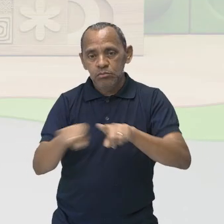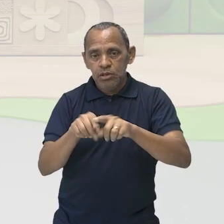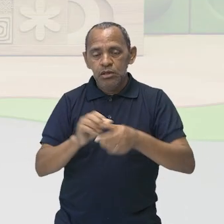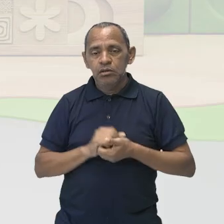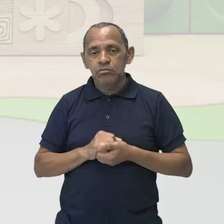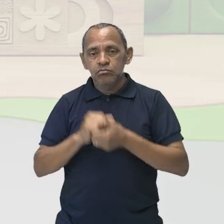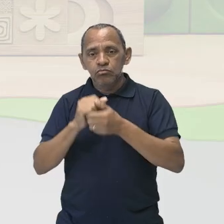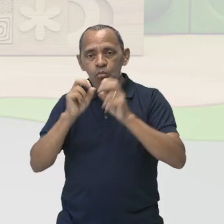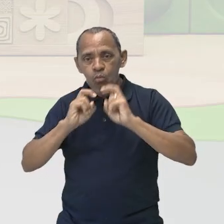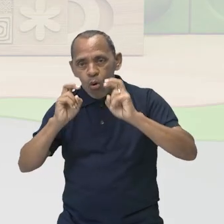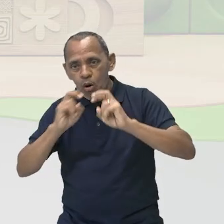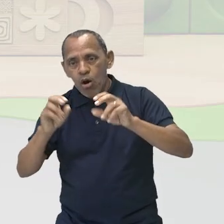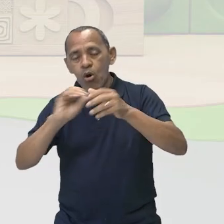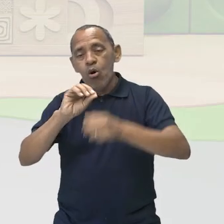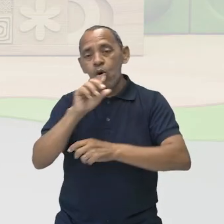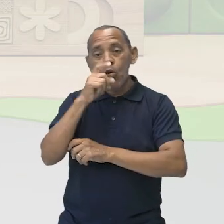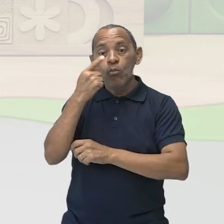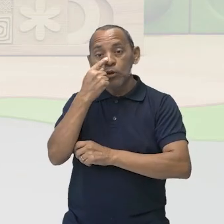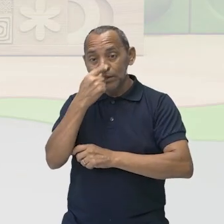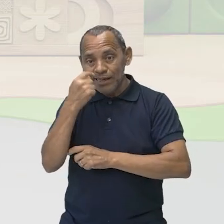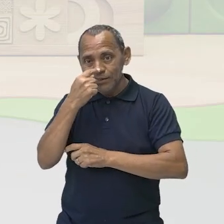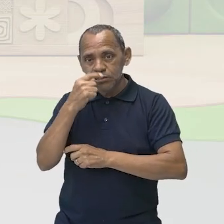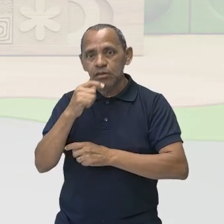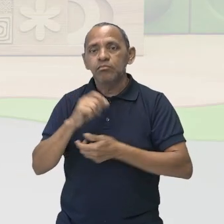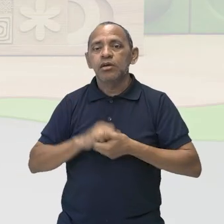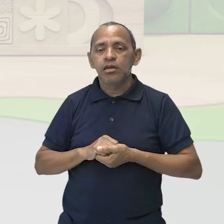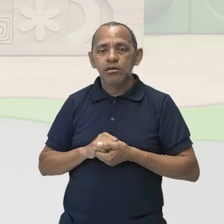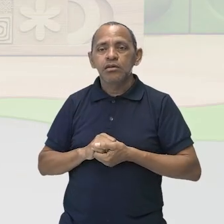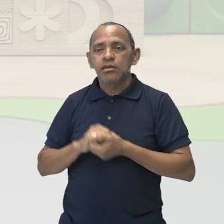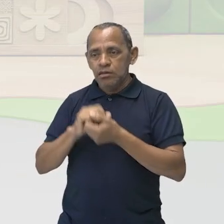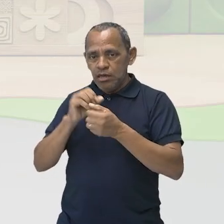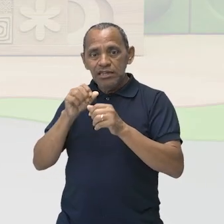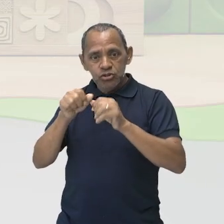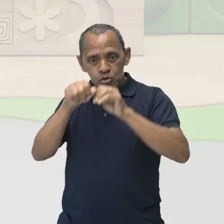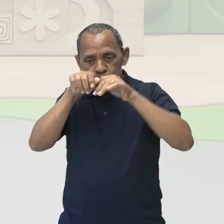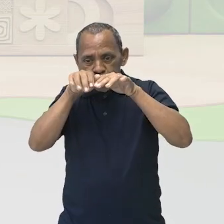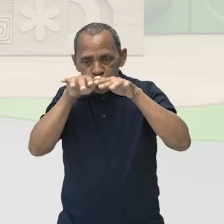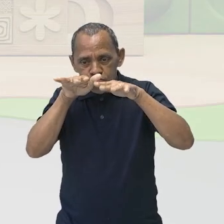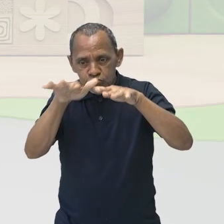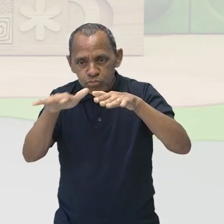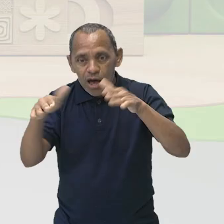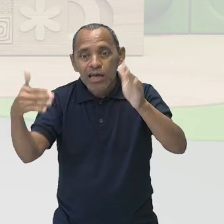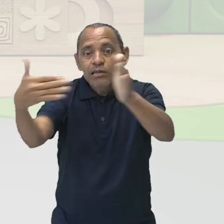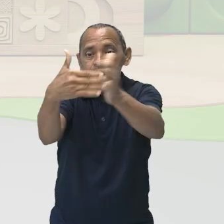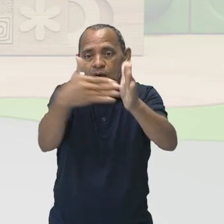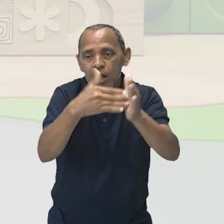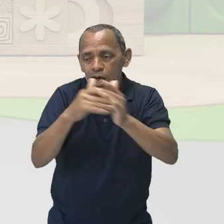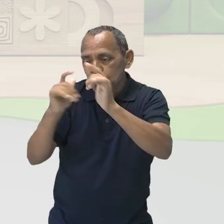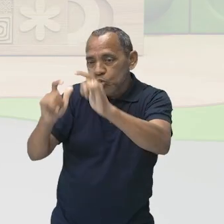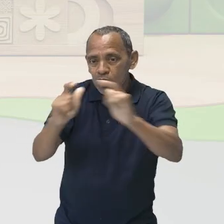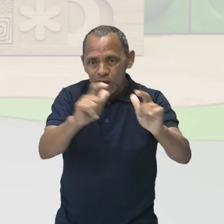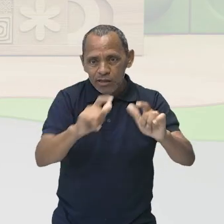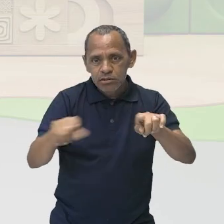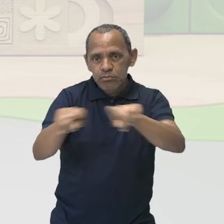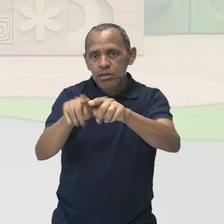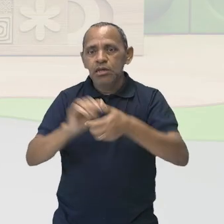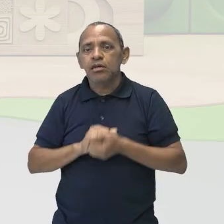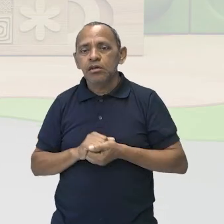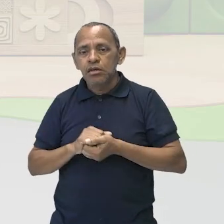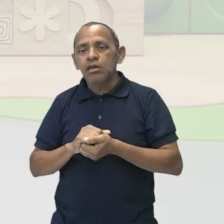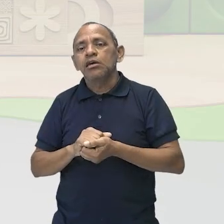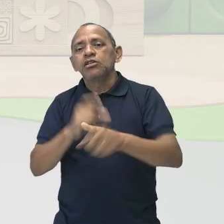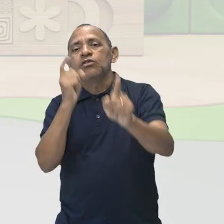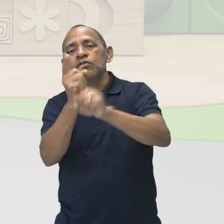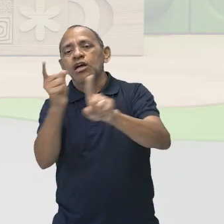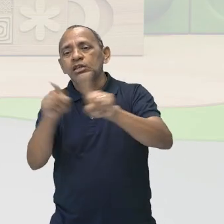pela boca ou pelo nariz e refletem nos objetos do ambiente. Ao receber o eco, o morcego consegue determinar a distância,